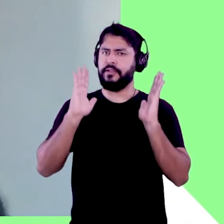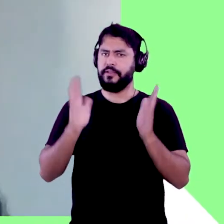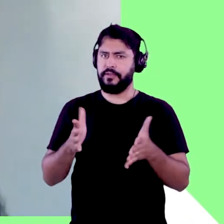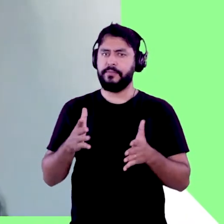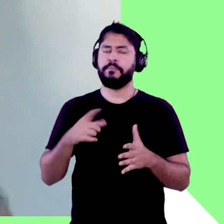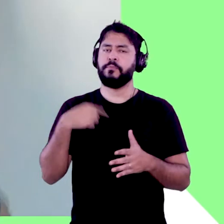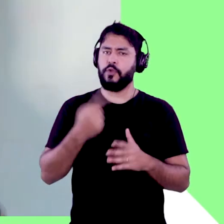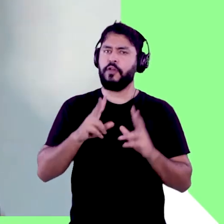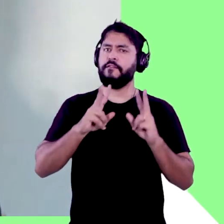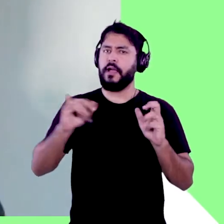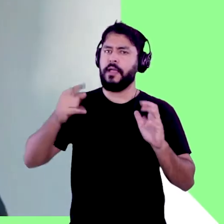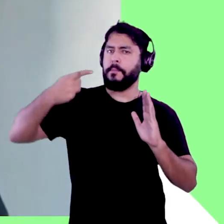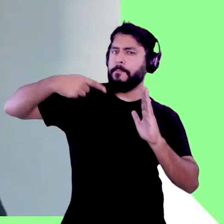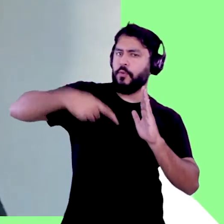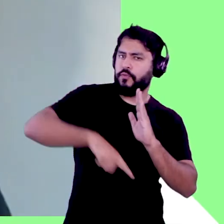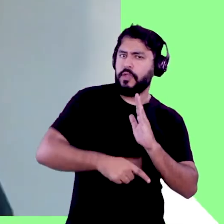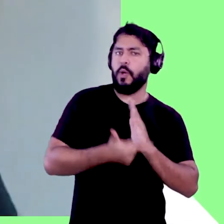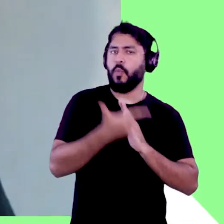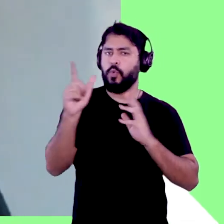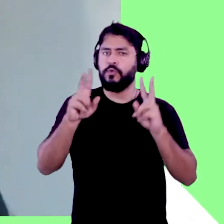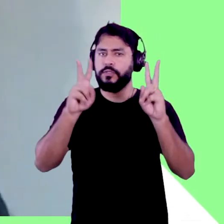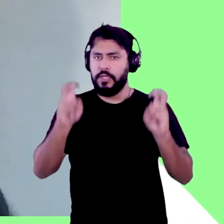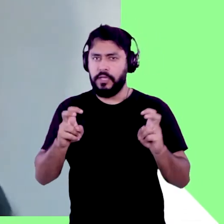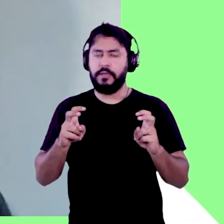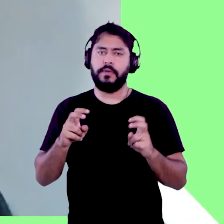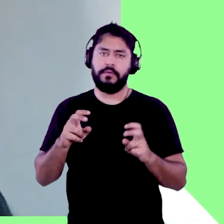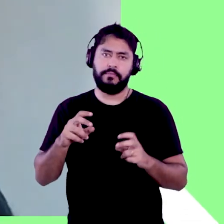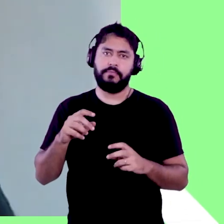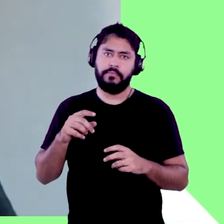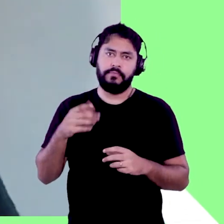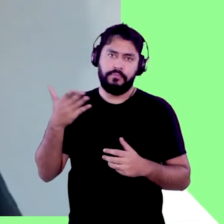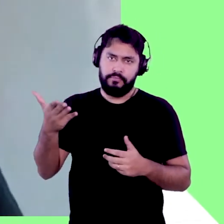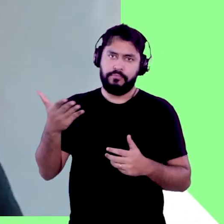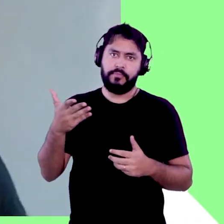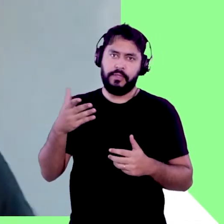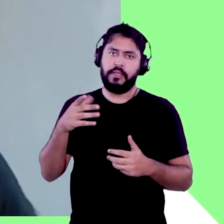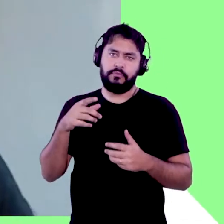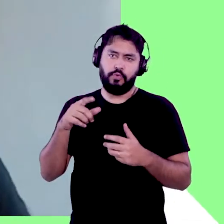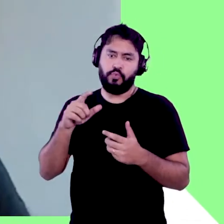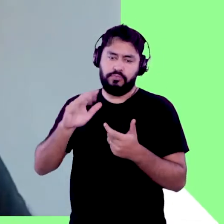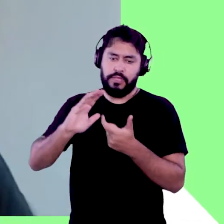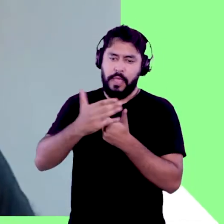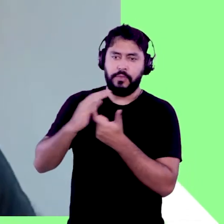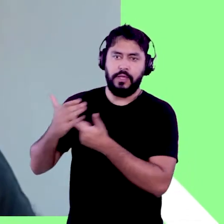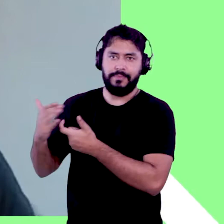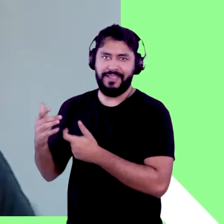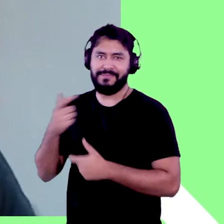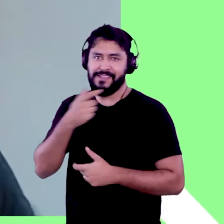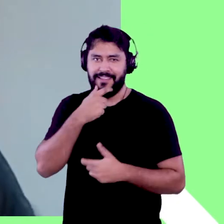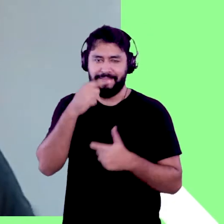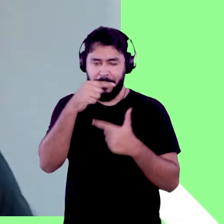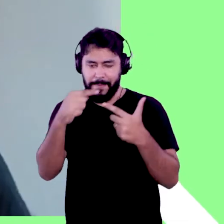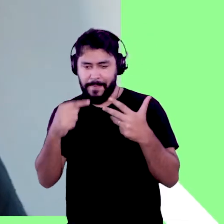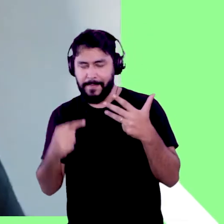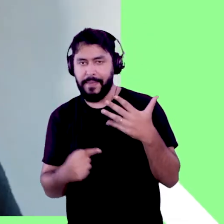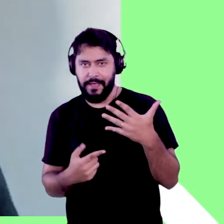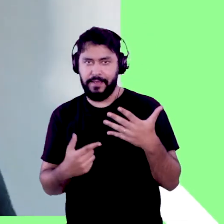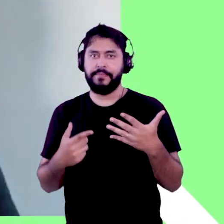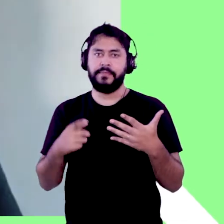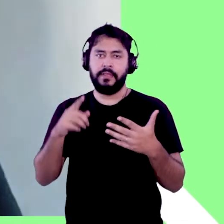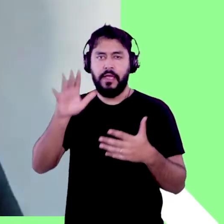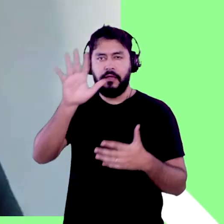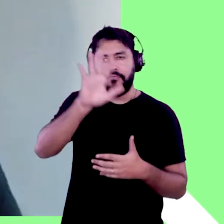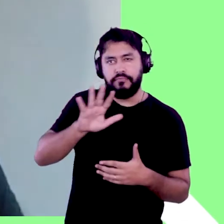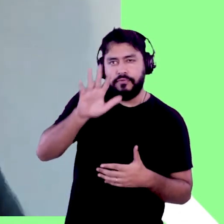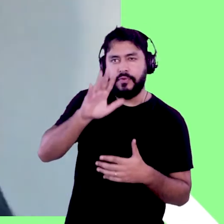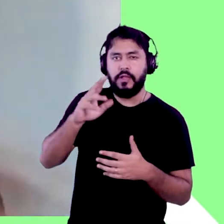alguns outros termos, né? O I, o X, né? O I, o X aí que a gente estava falando também, que é a interface de usuário,